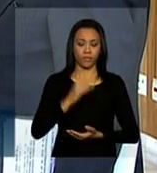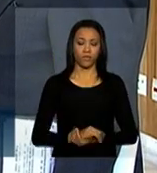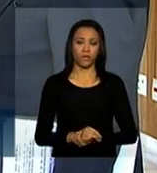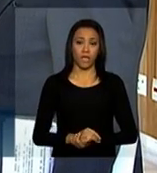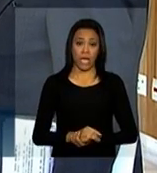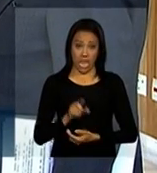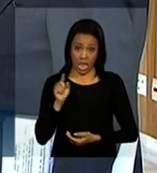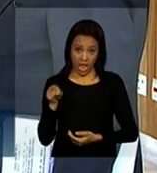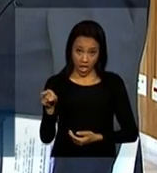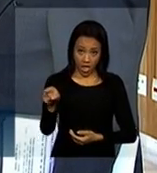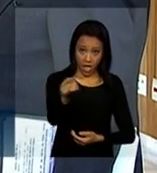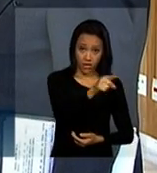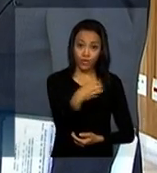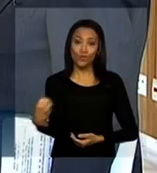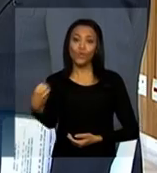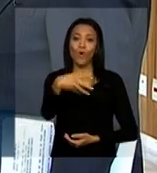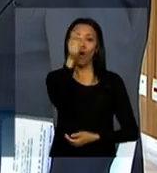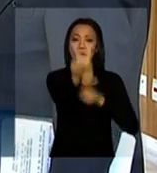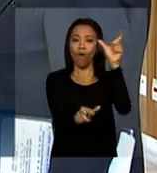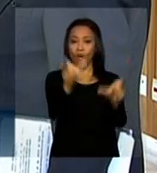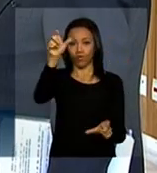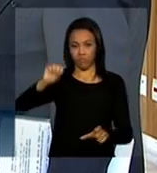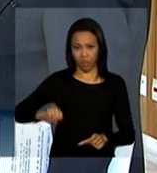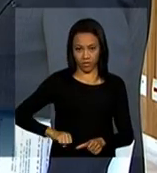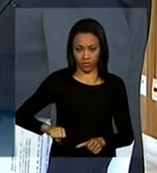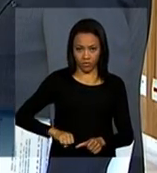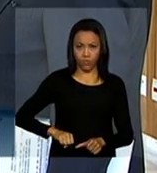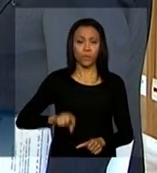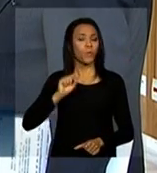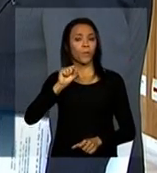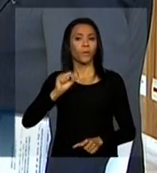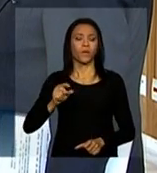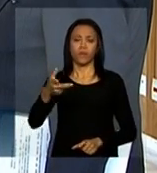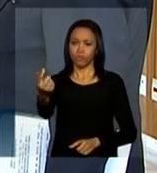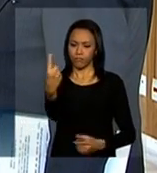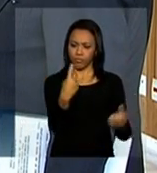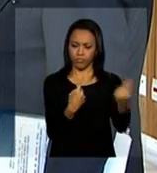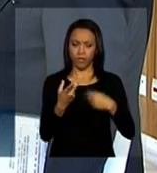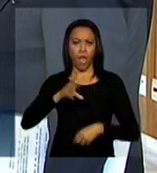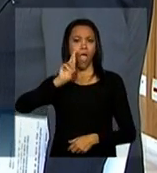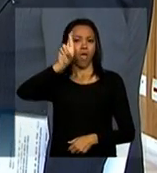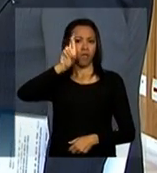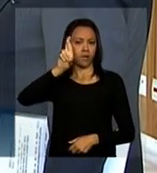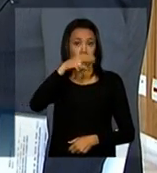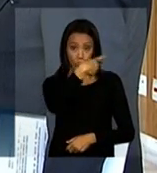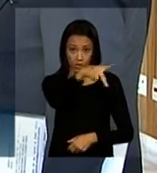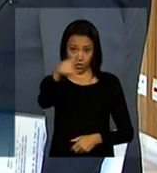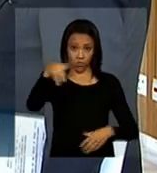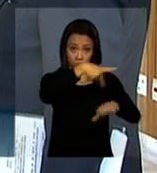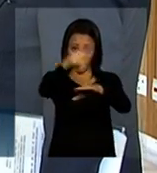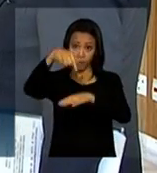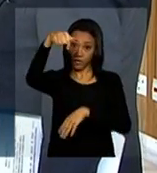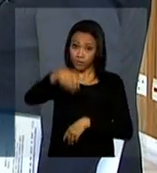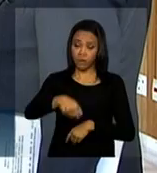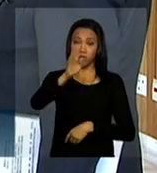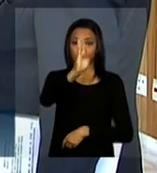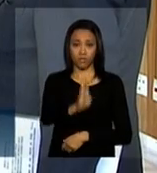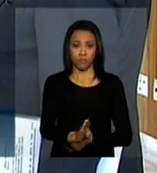Esses embaixadores, esses novos embaixadores estrangeiros, passam a representar seus países de origem aqui no